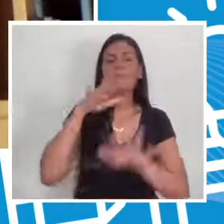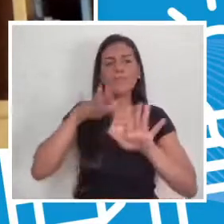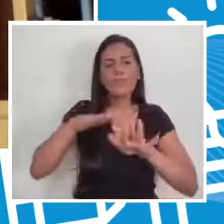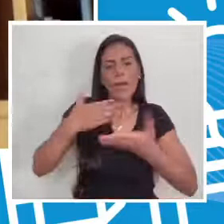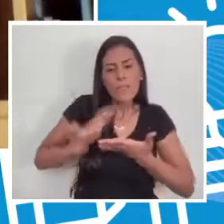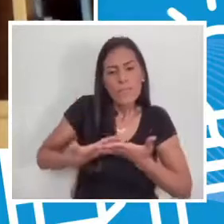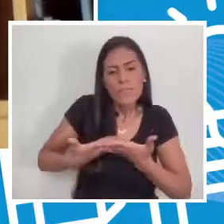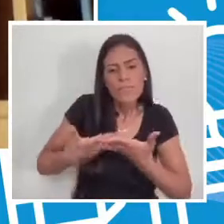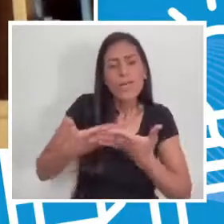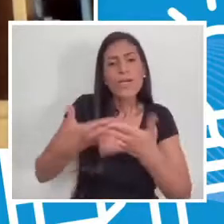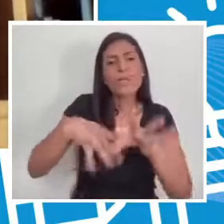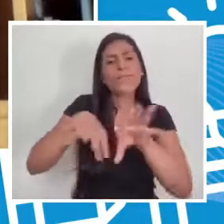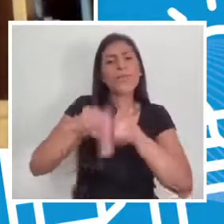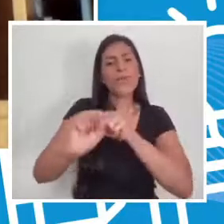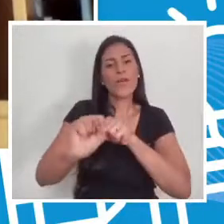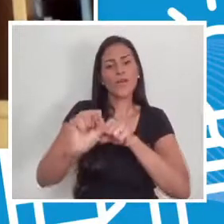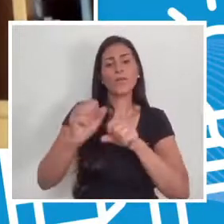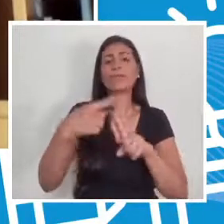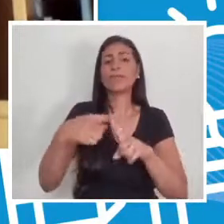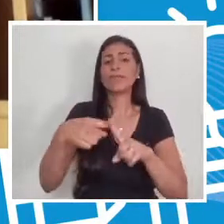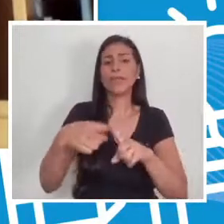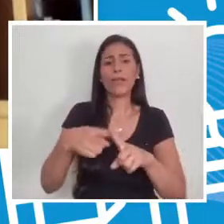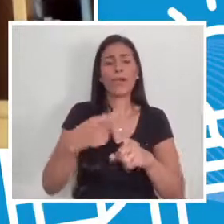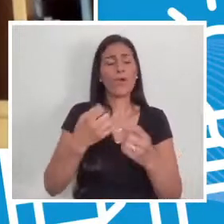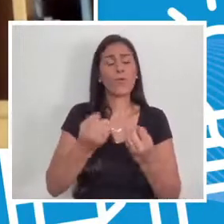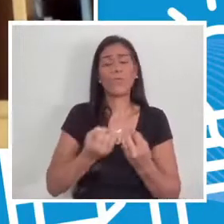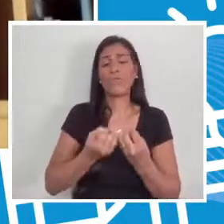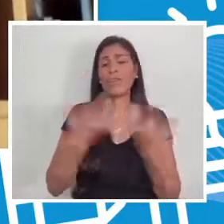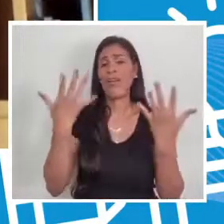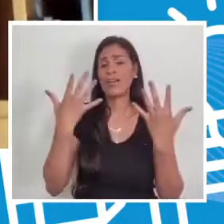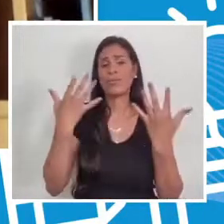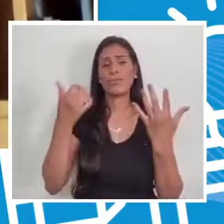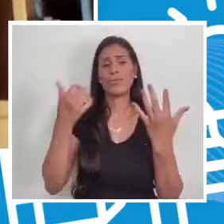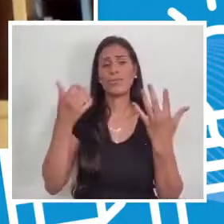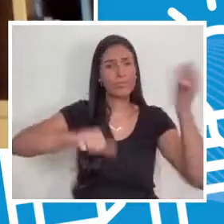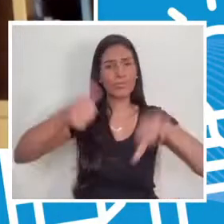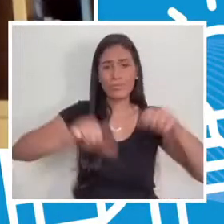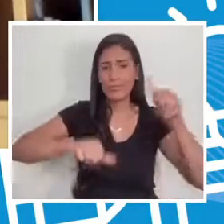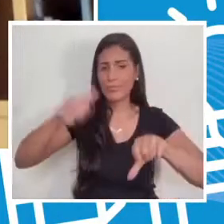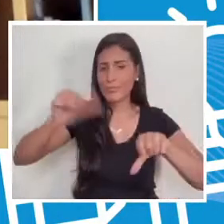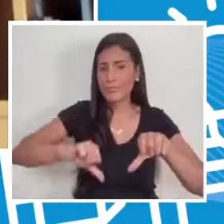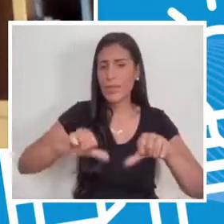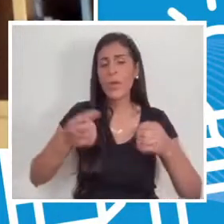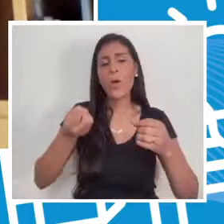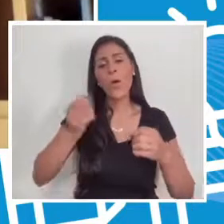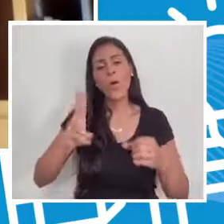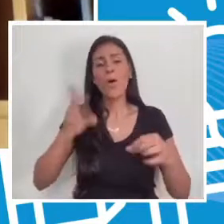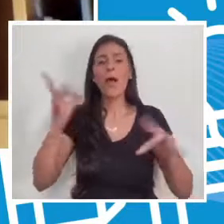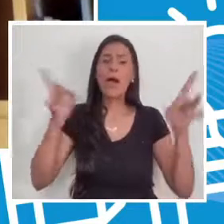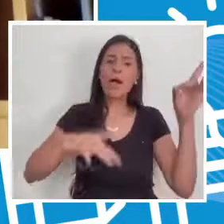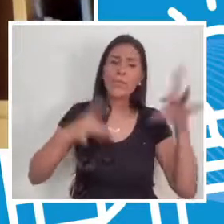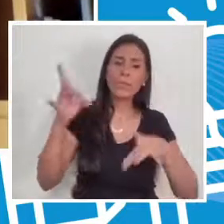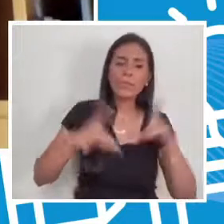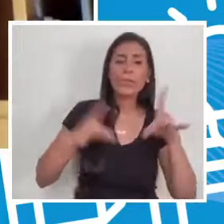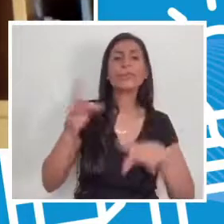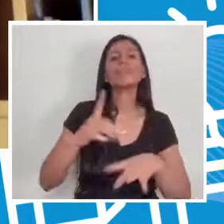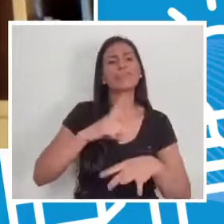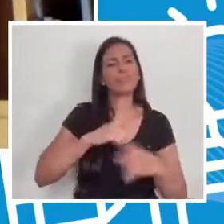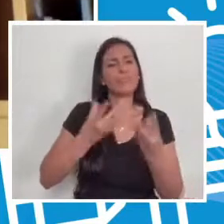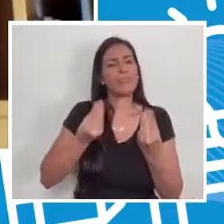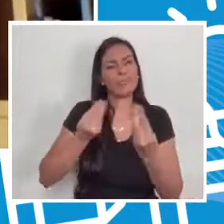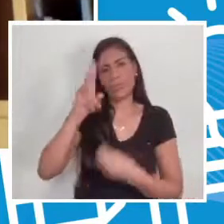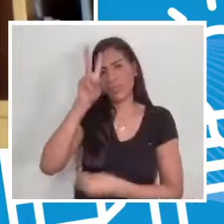quanto muitos que chegam são reprovados ou saem, e o quanto isso é